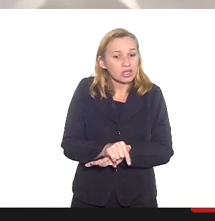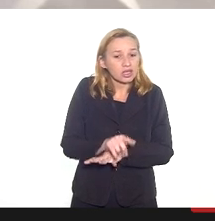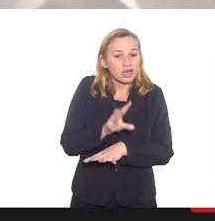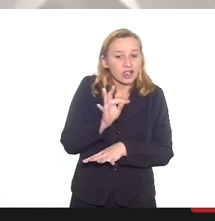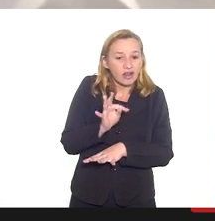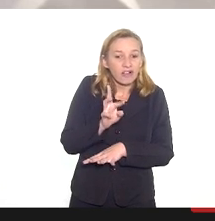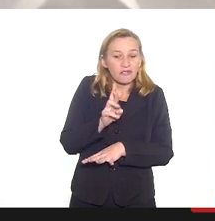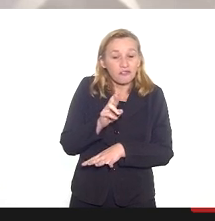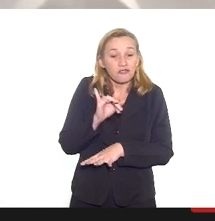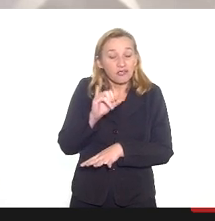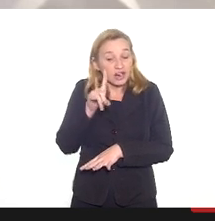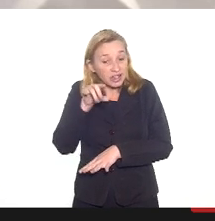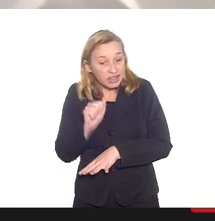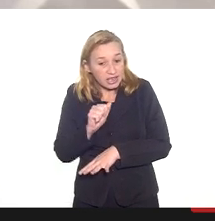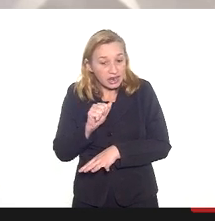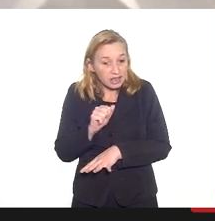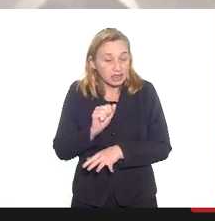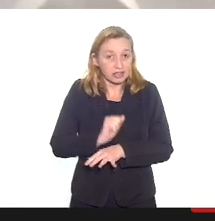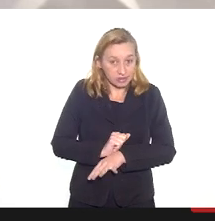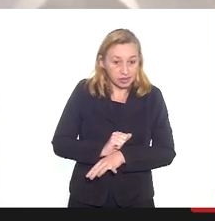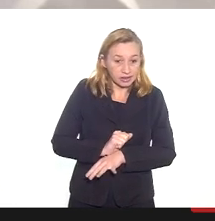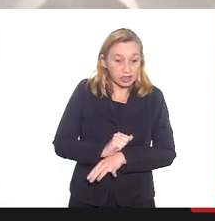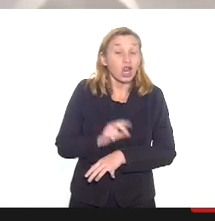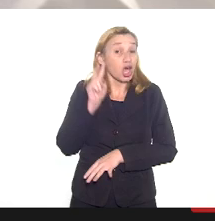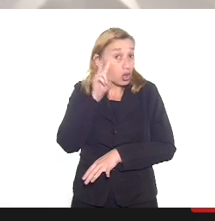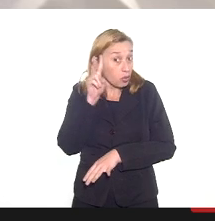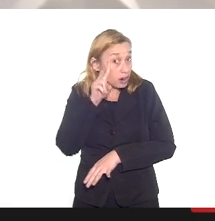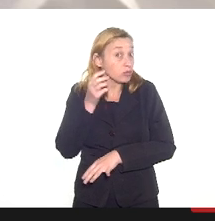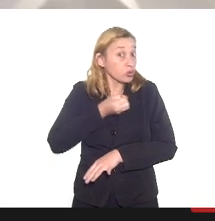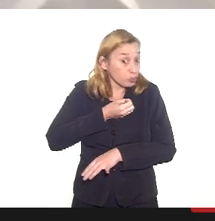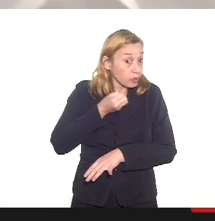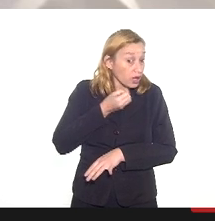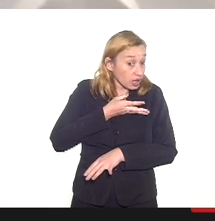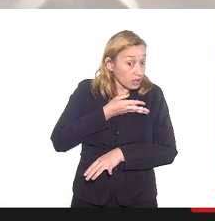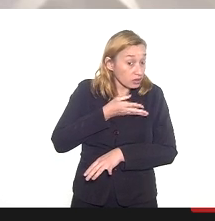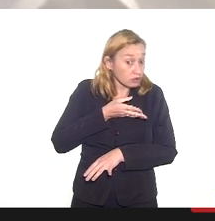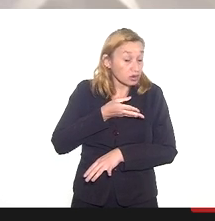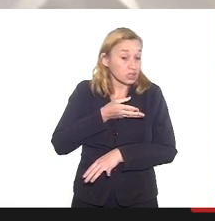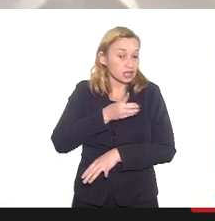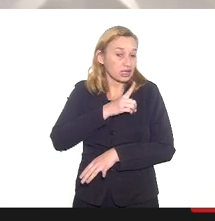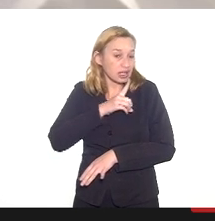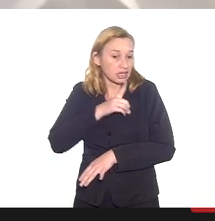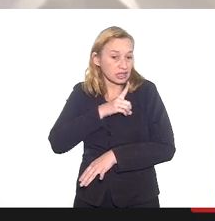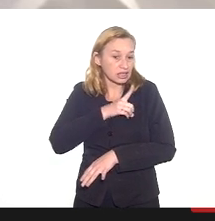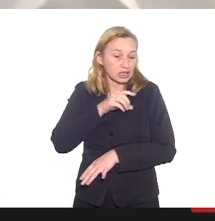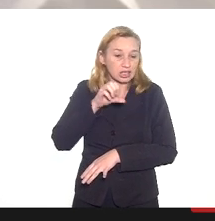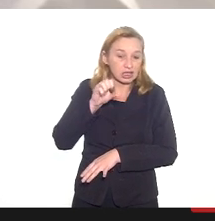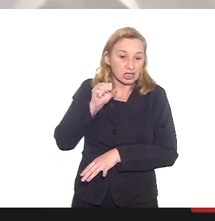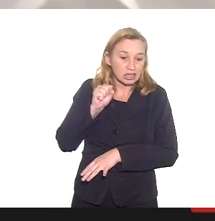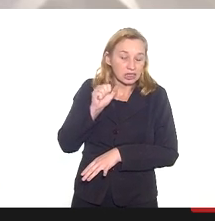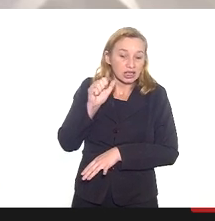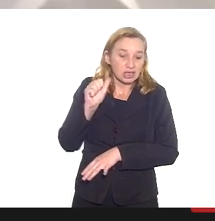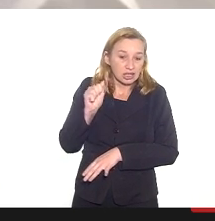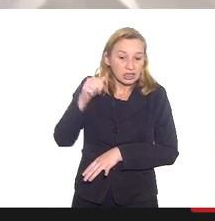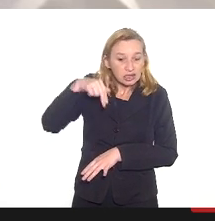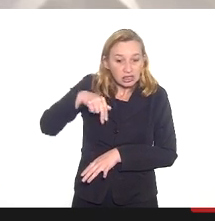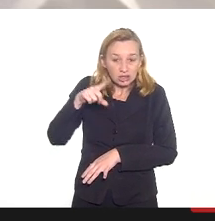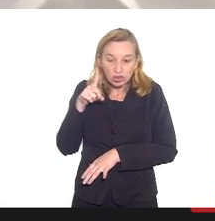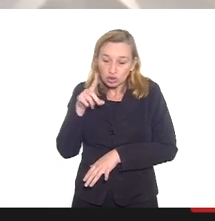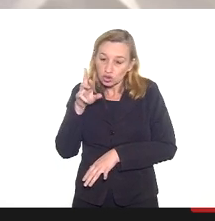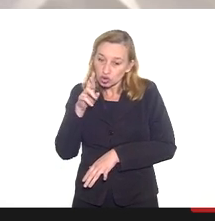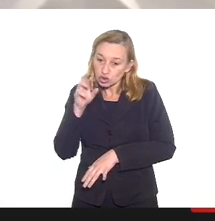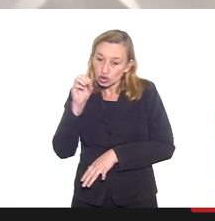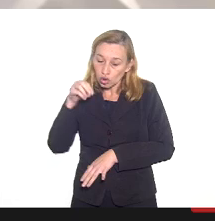Frida, né, do formulário Frida, e eu lembro muito bem quando a delegada Sandra Ornelas, que está conosco nessa manhã,